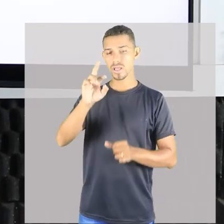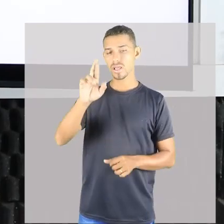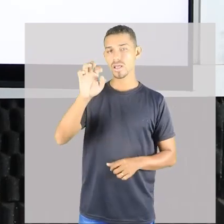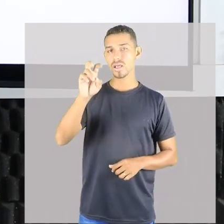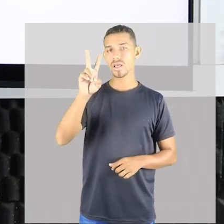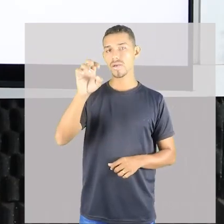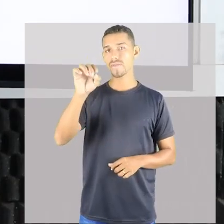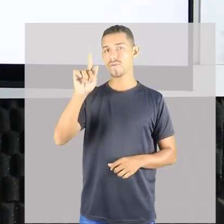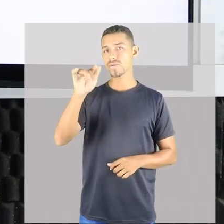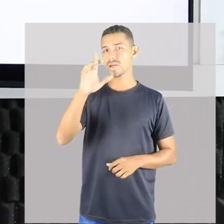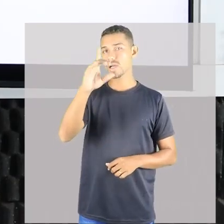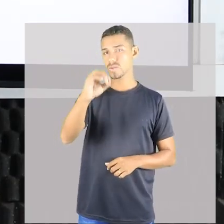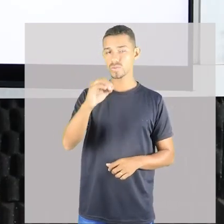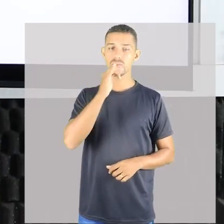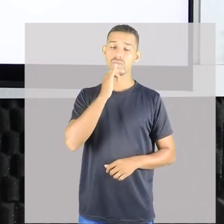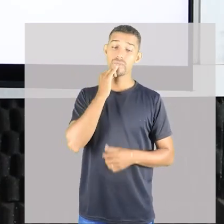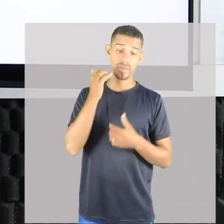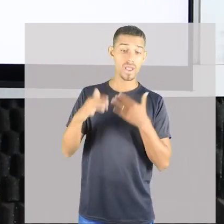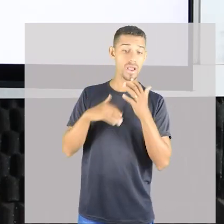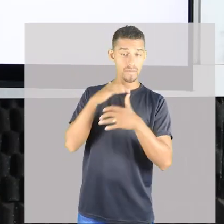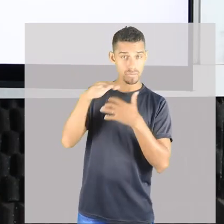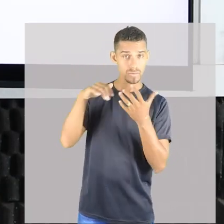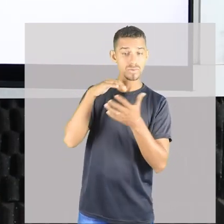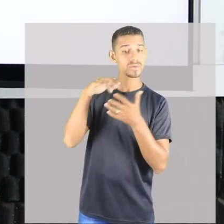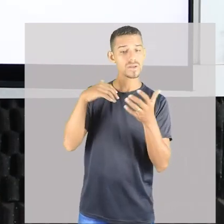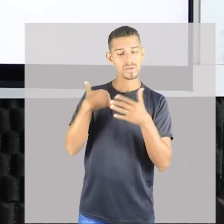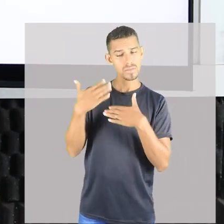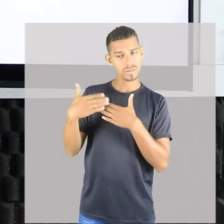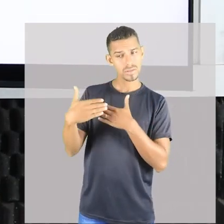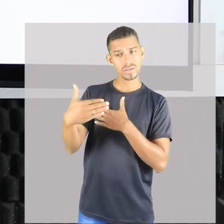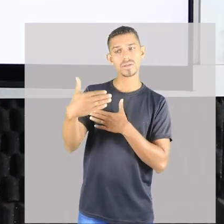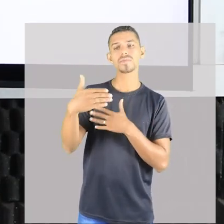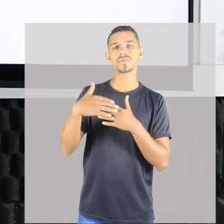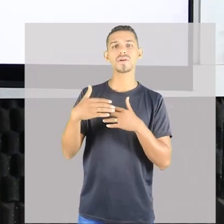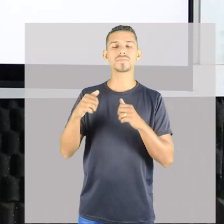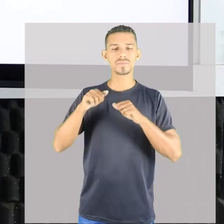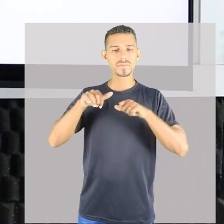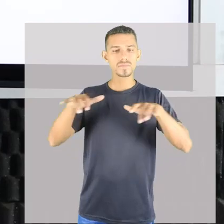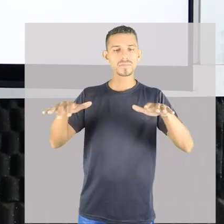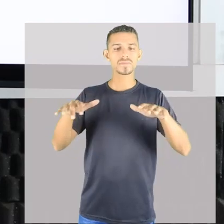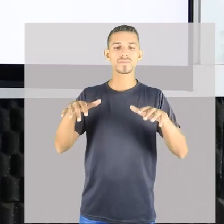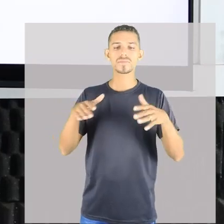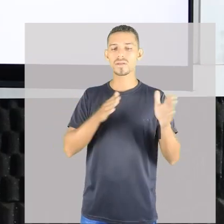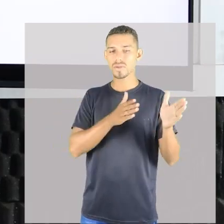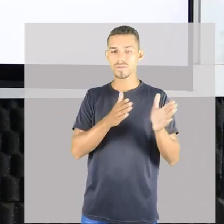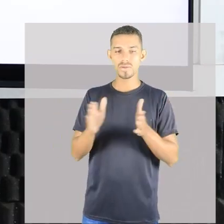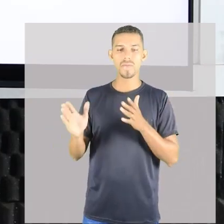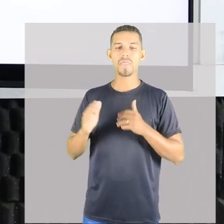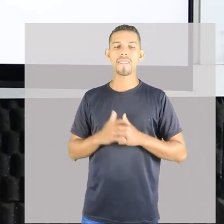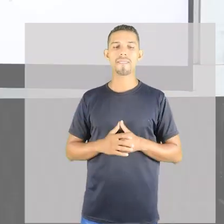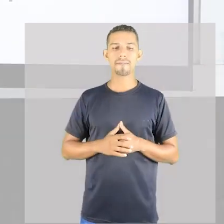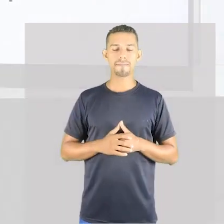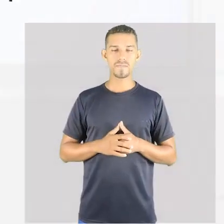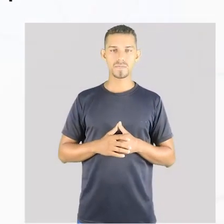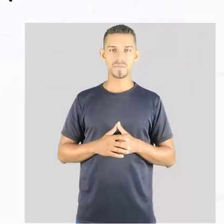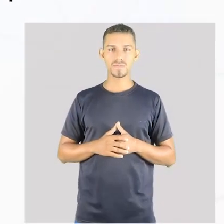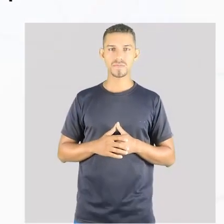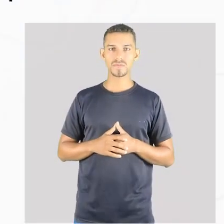temos a revolução andando a passos mais aligerados dentro desse processo.